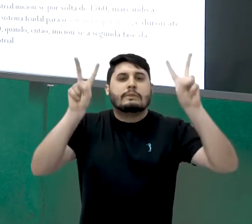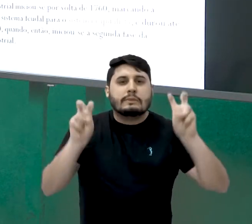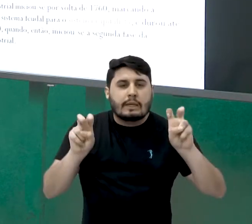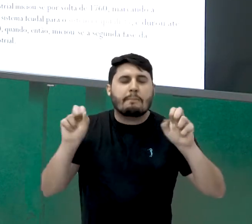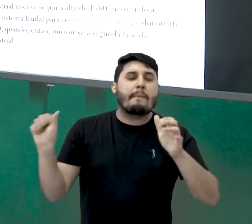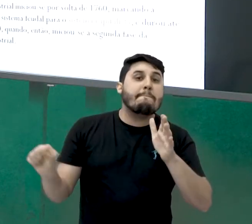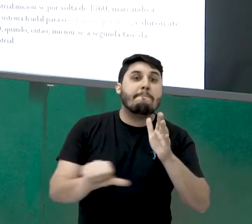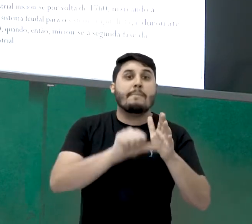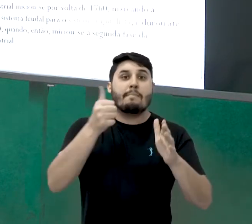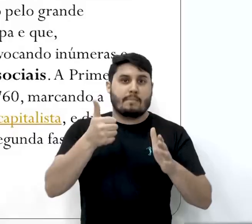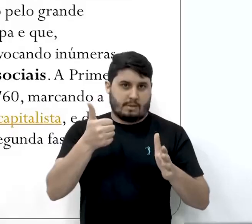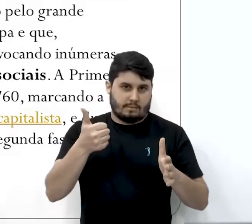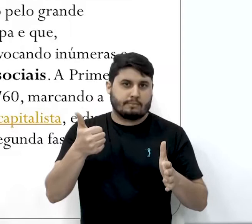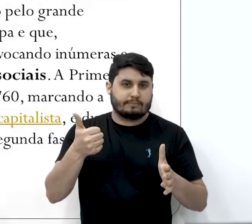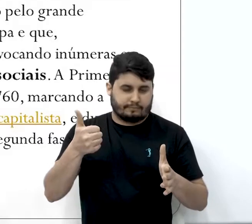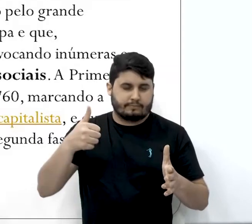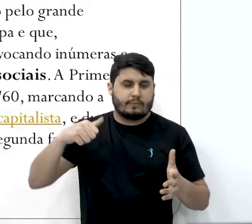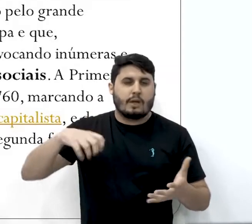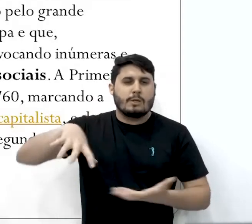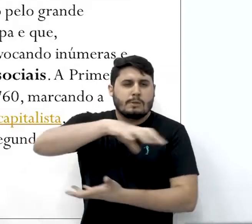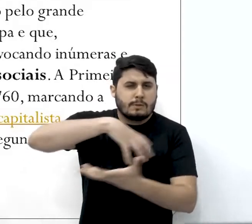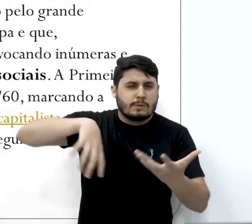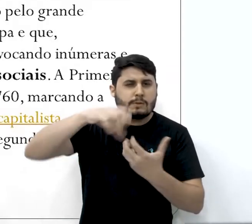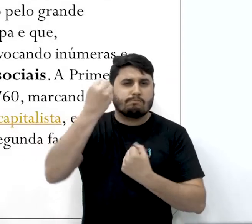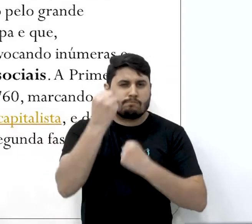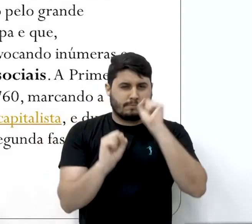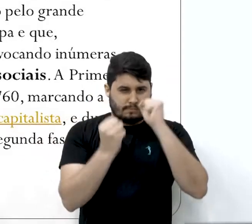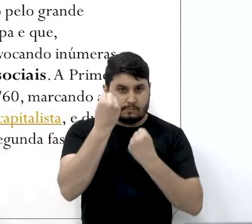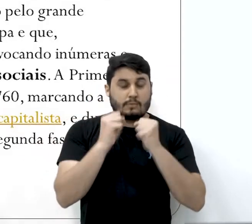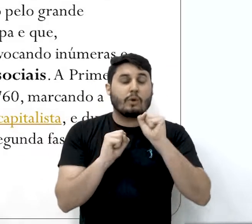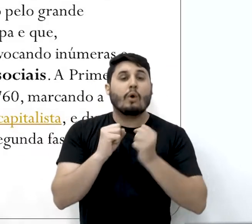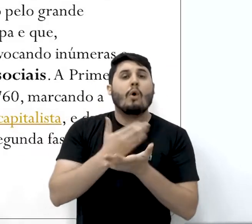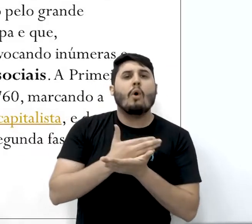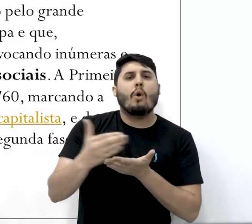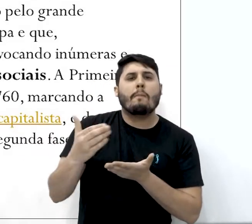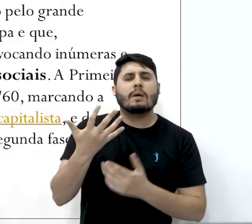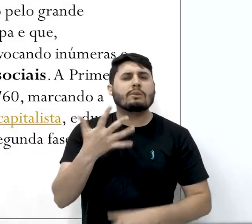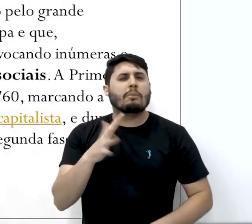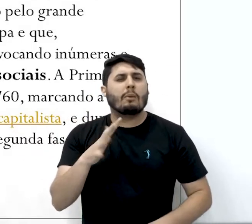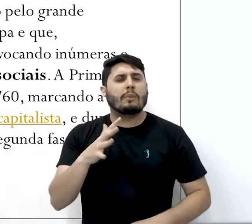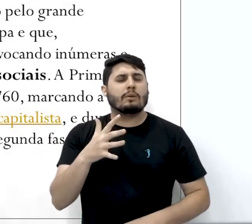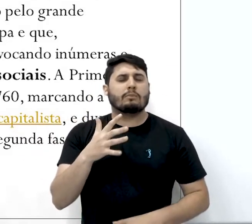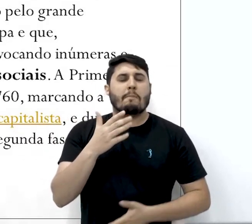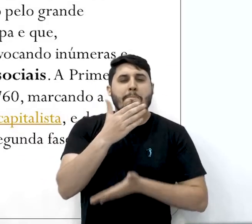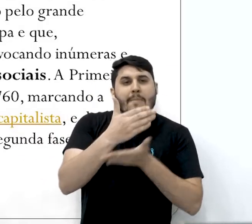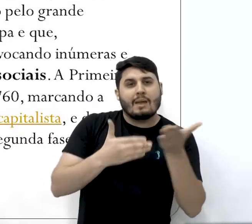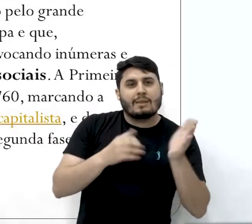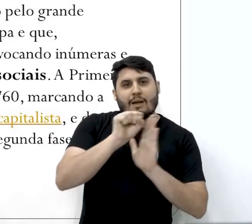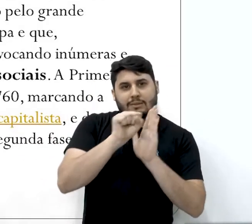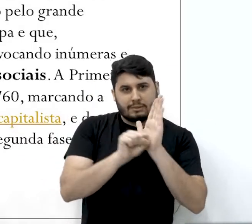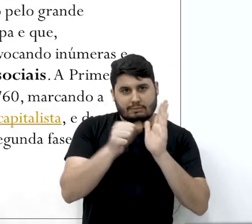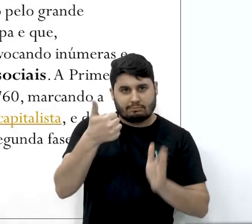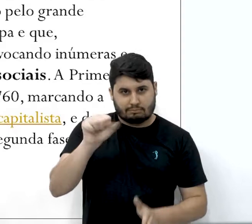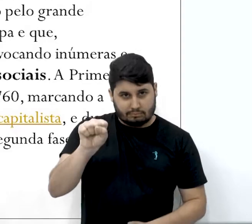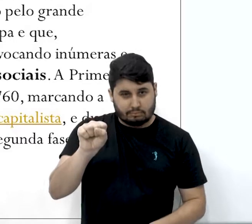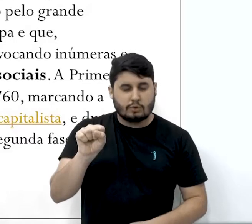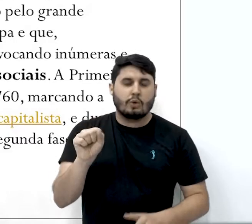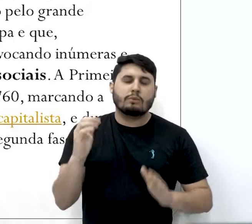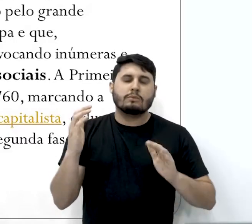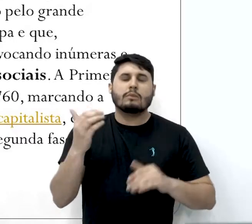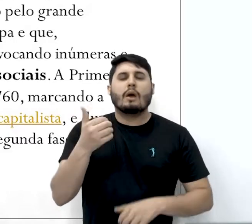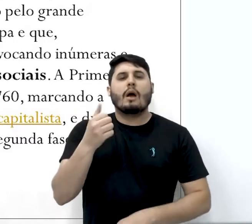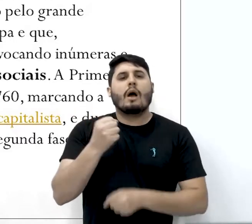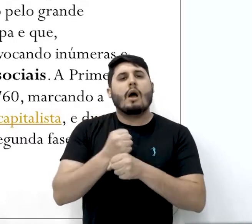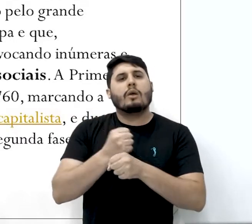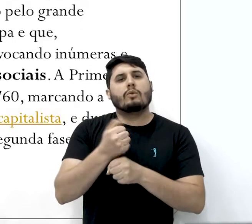revolução industrial, ela se inicia basicamente na segunda metade do século XVIII, a partir de